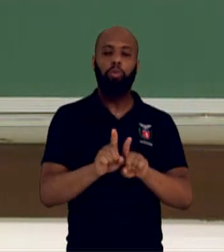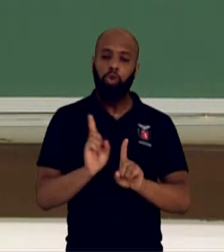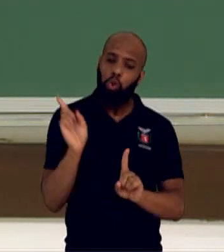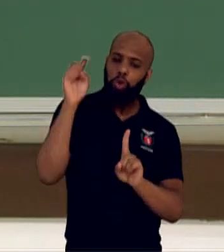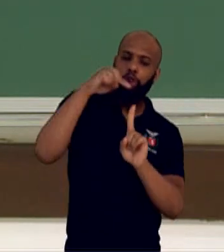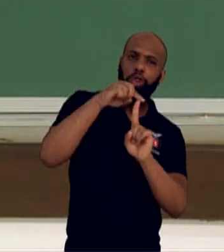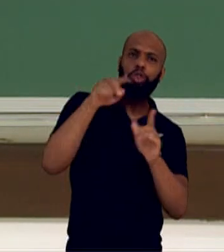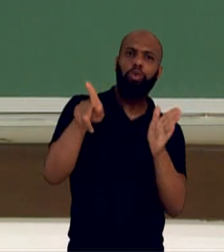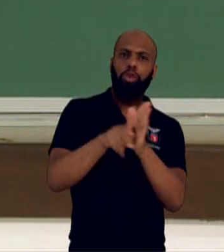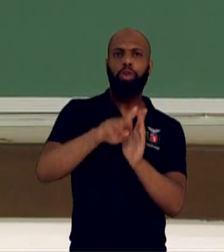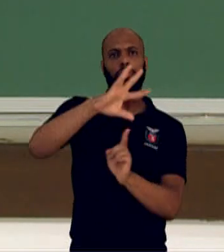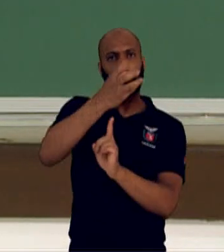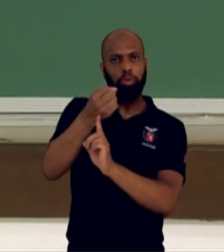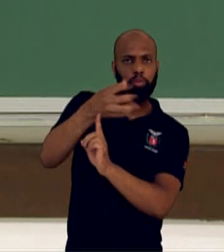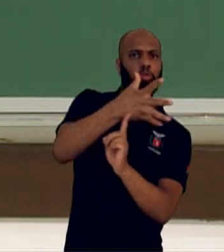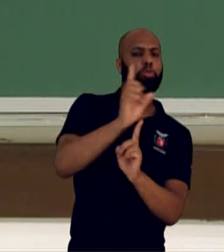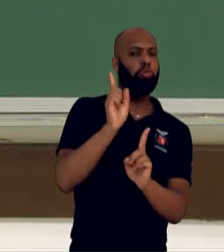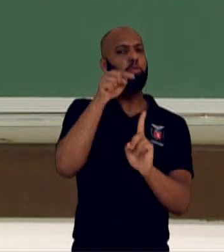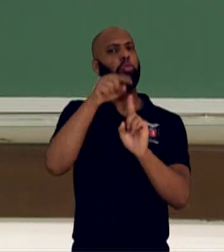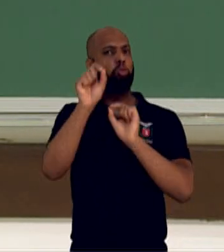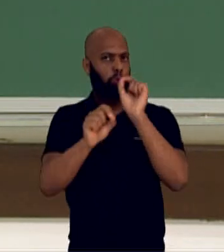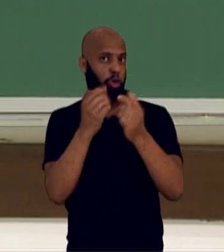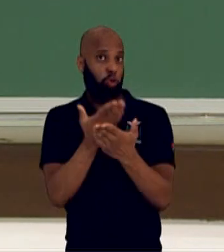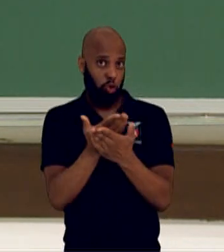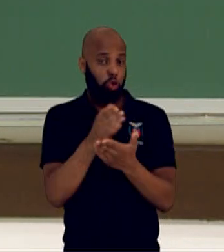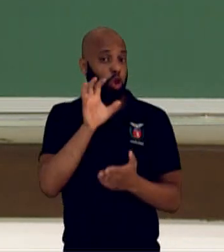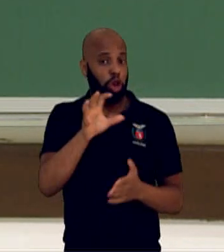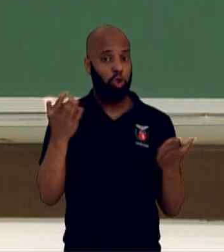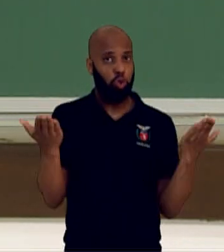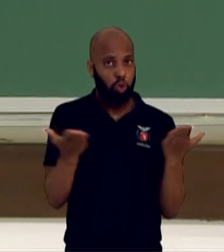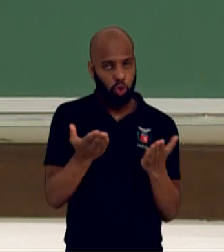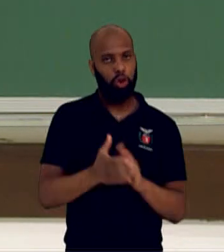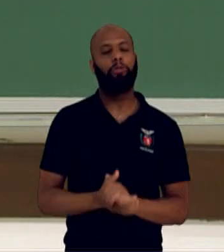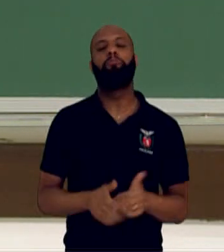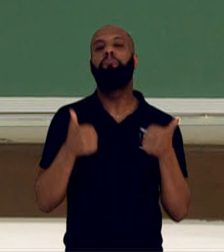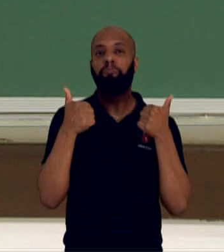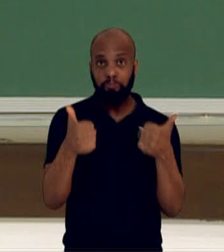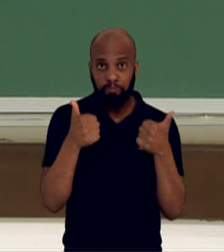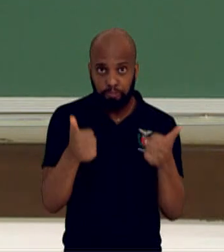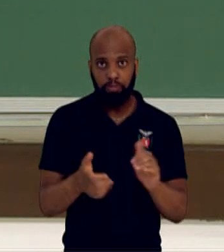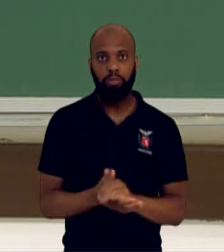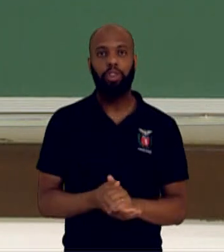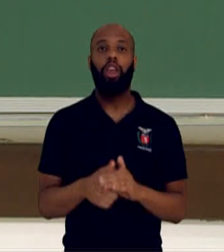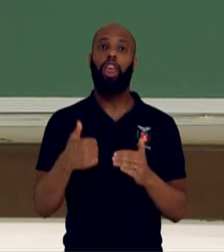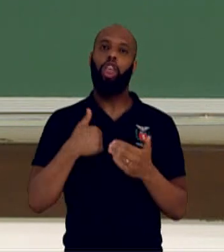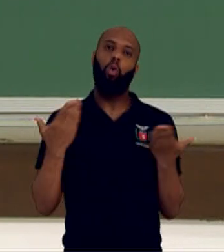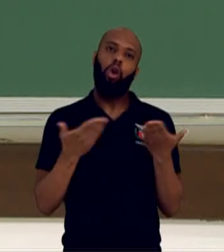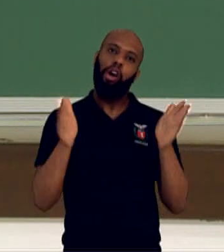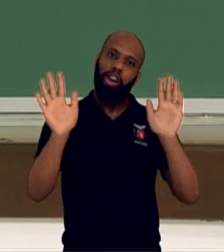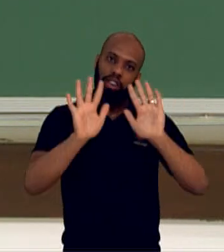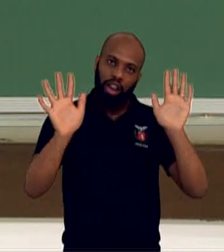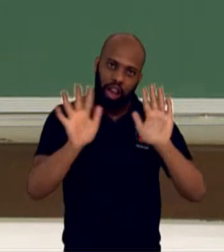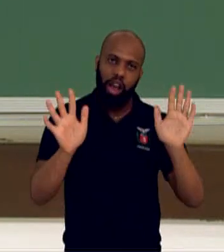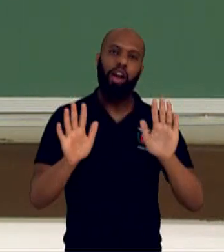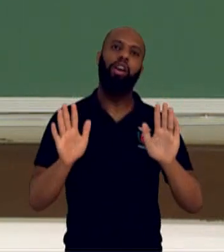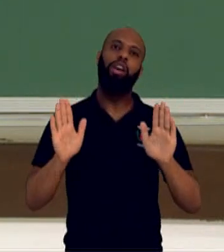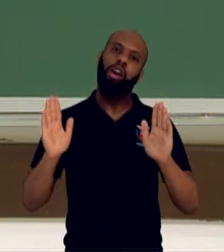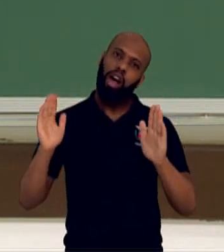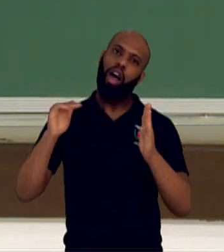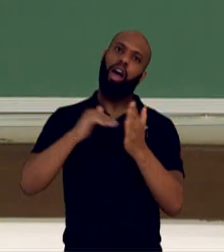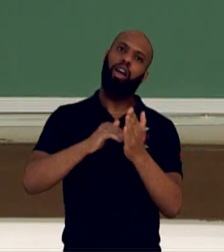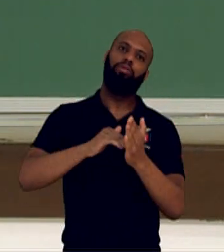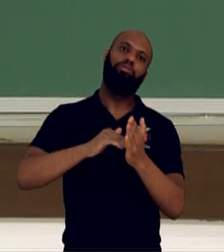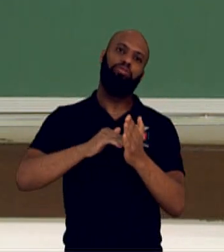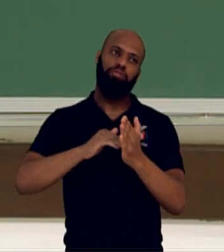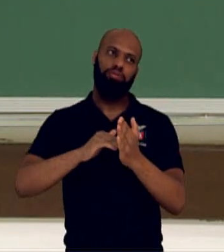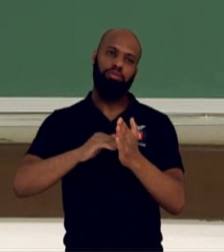intenções que eles tinham com essa semana, certo? Muito bem, então, pessoal. Eu me despeço por aqui e nós